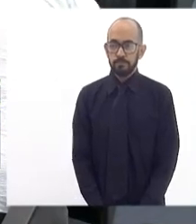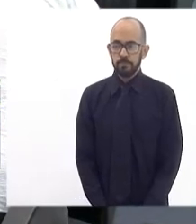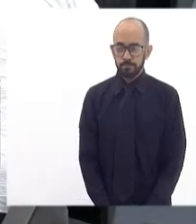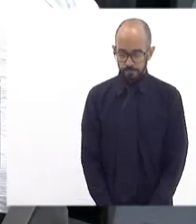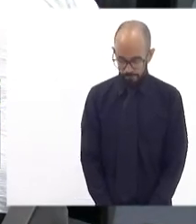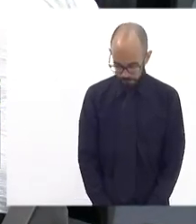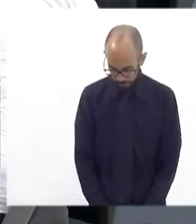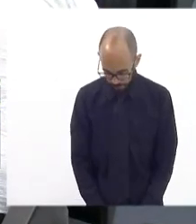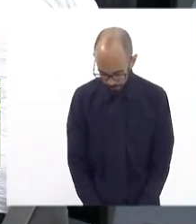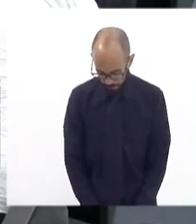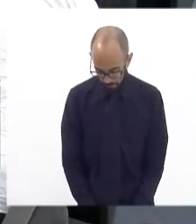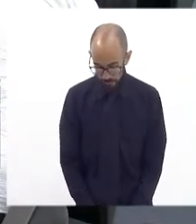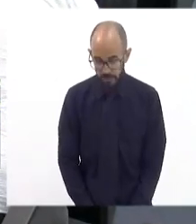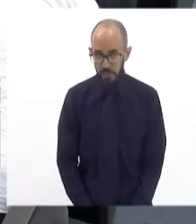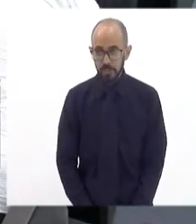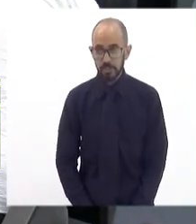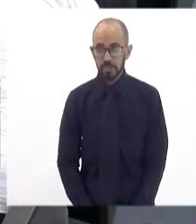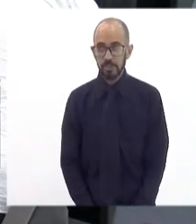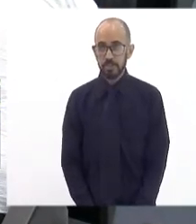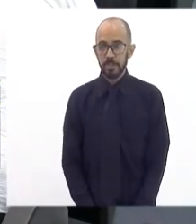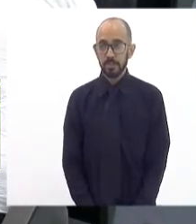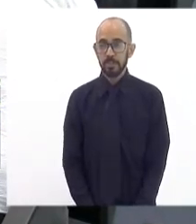E aí